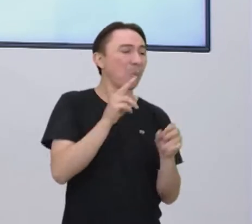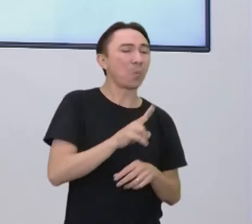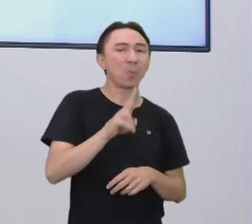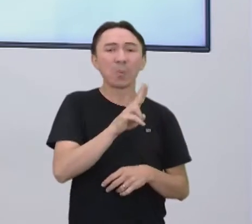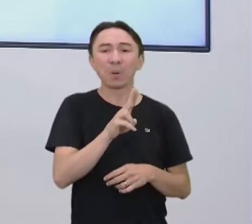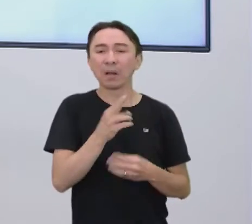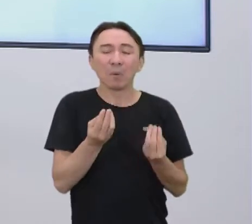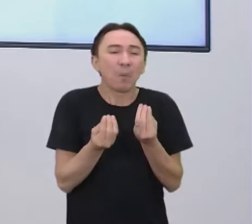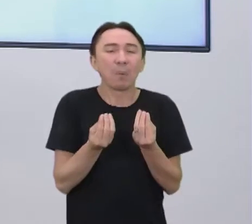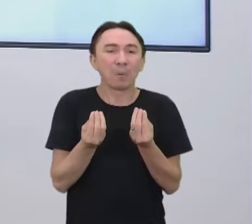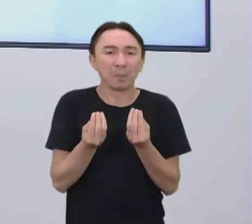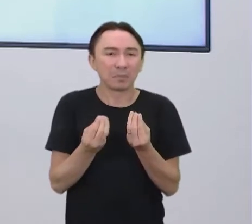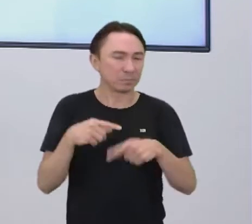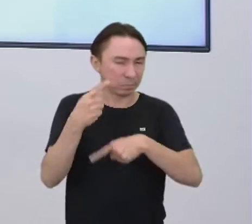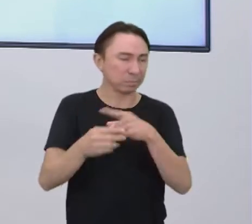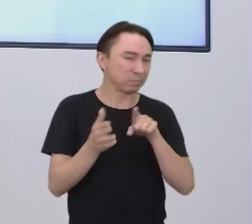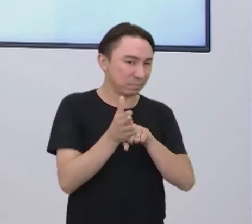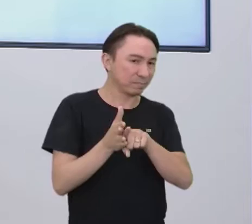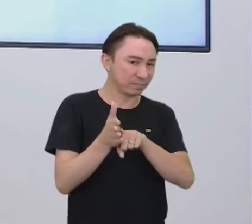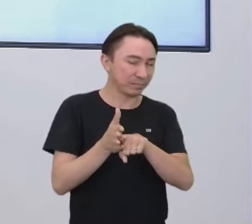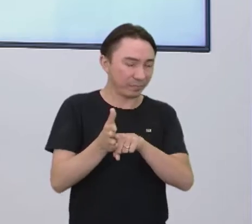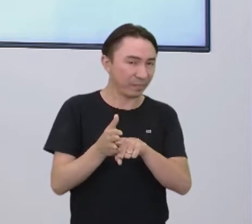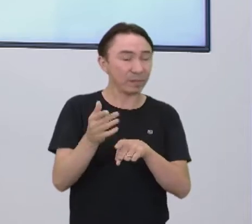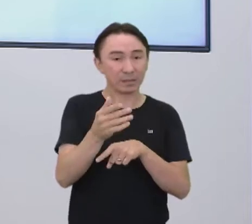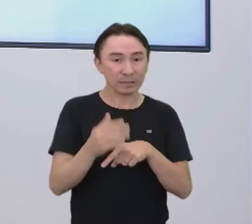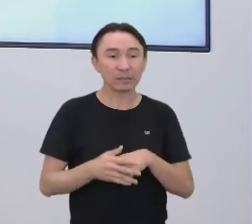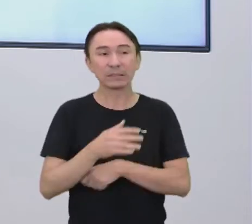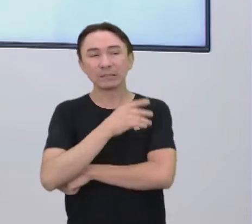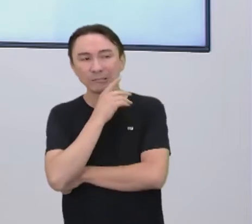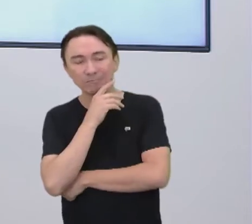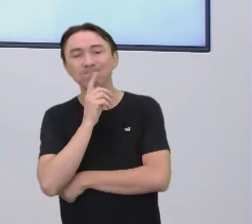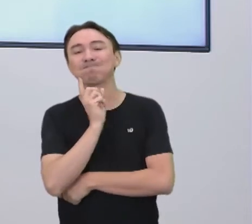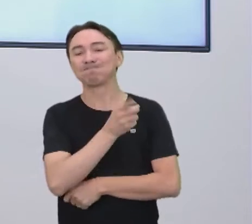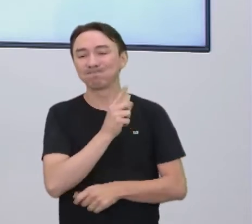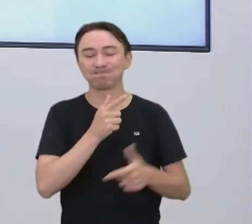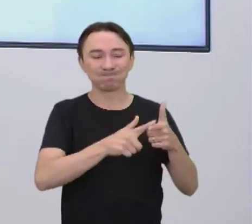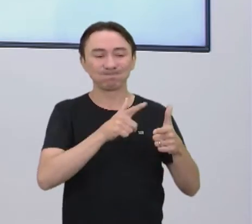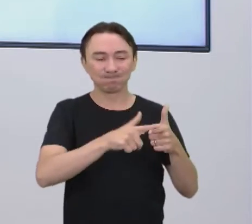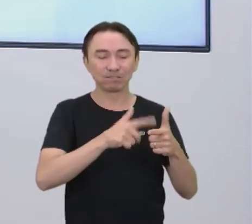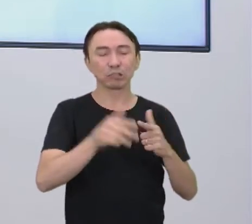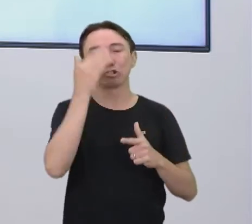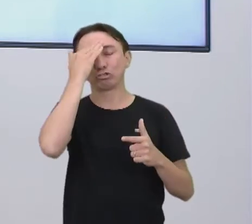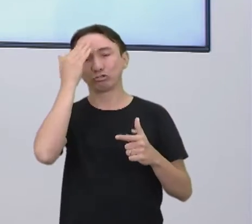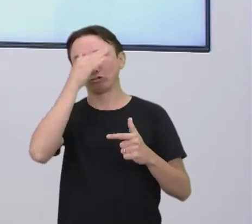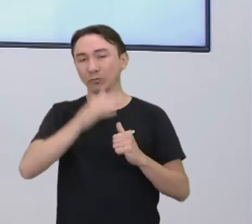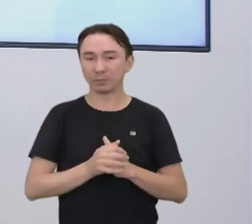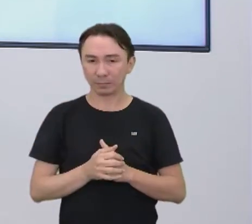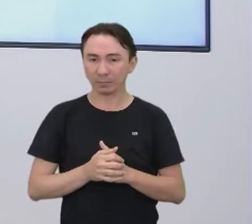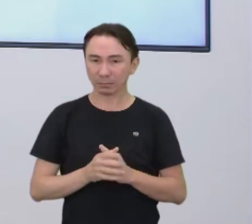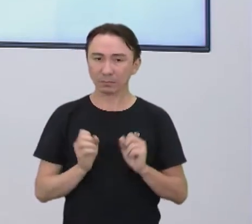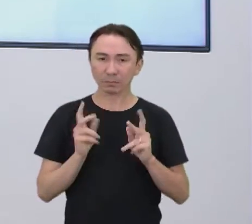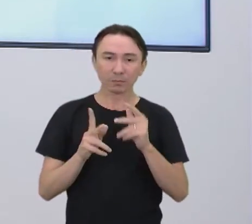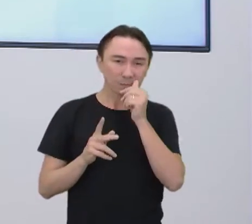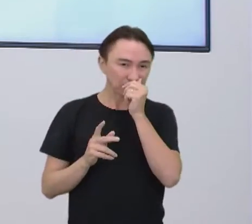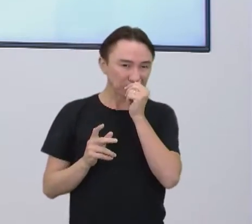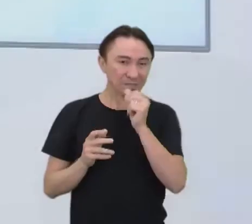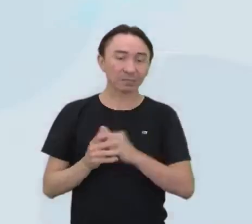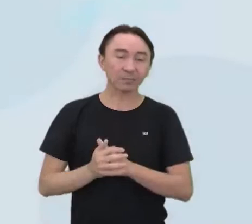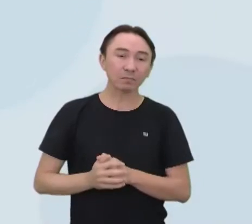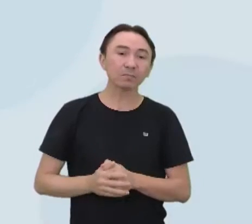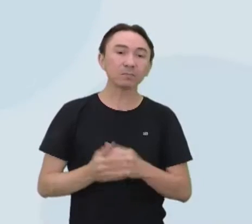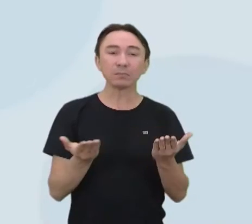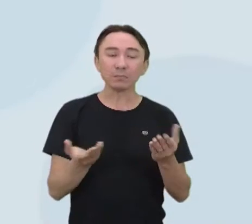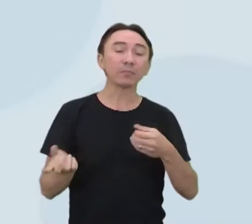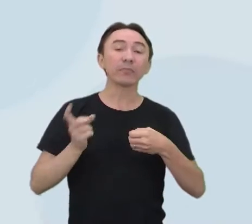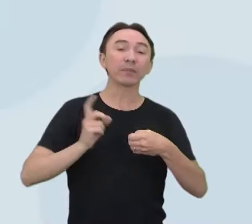e tá. Mas é só para vocês entenderem o problema e os riscos do mercúrio, tá? E aí, ó,